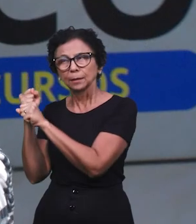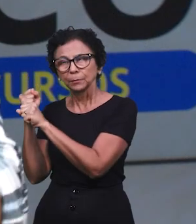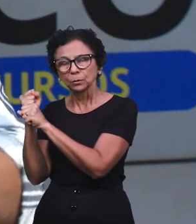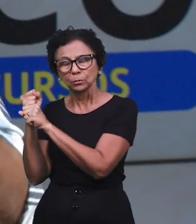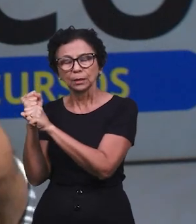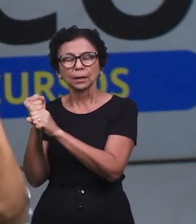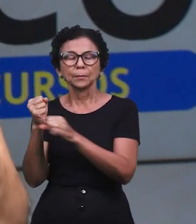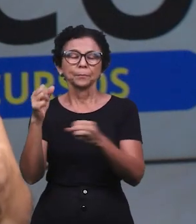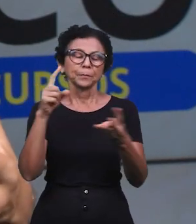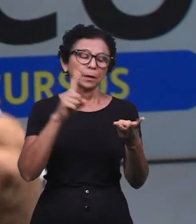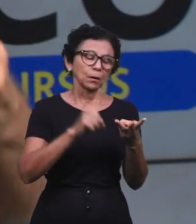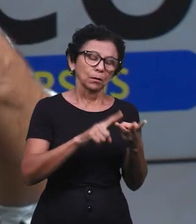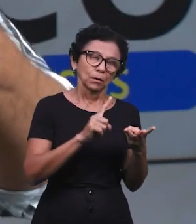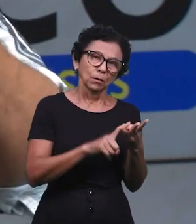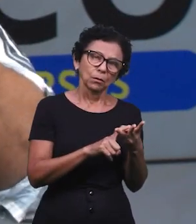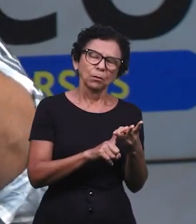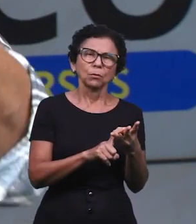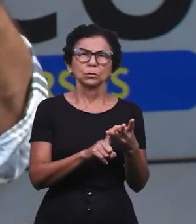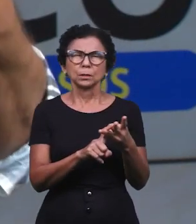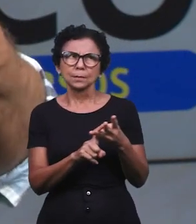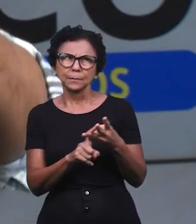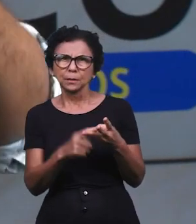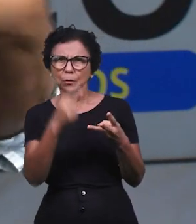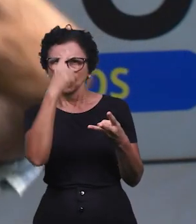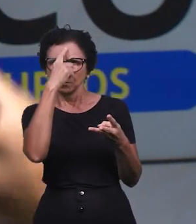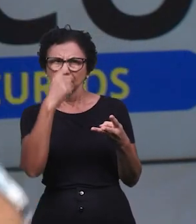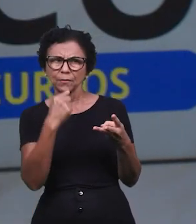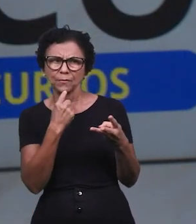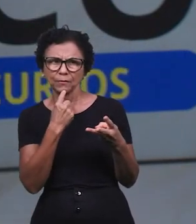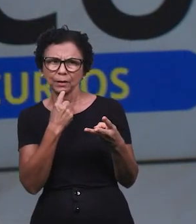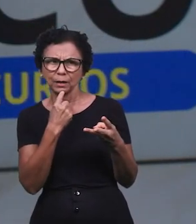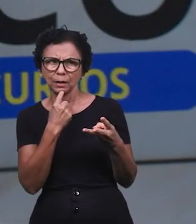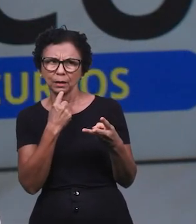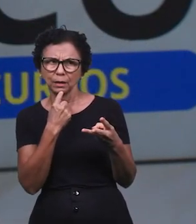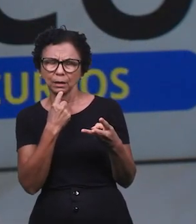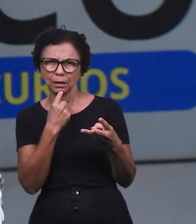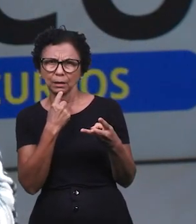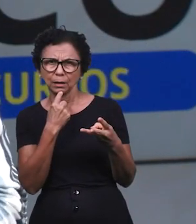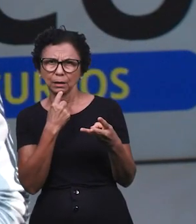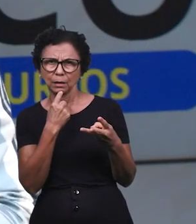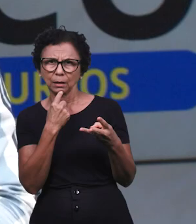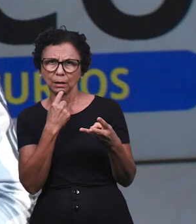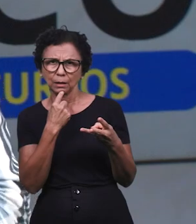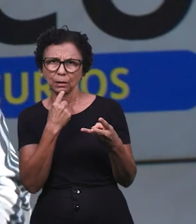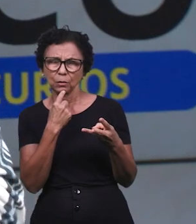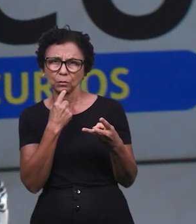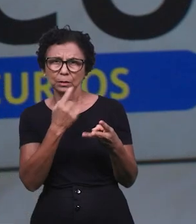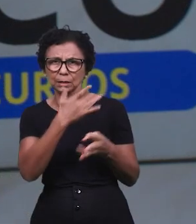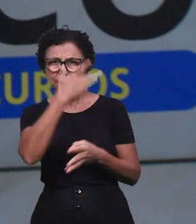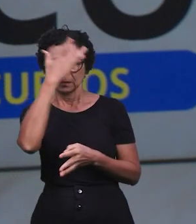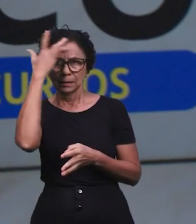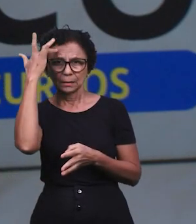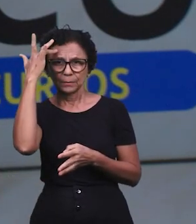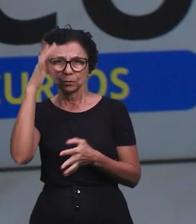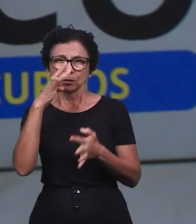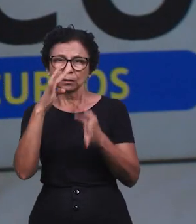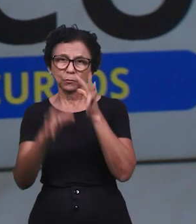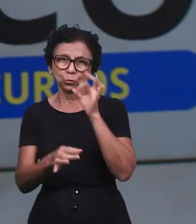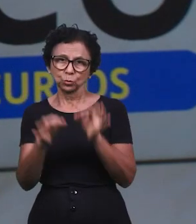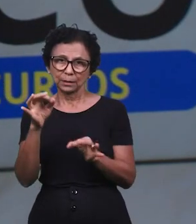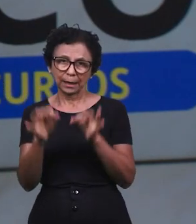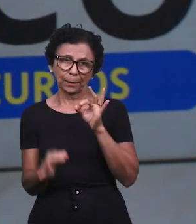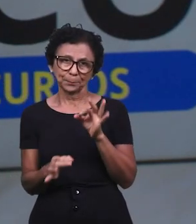conteúdo, outras para a gente conhecer o perfil, o estilo de cobrança da banca organizadora do nosso concurso. Mas é